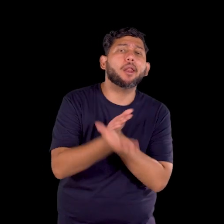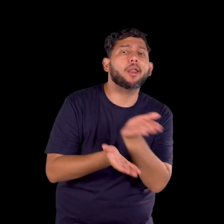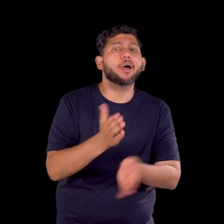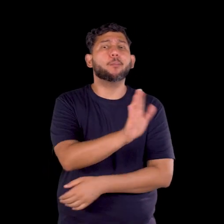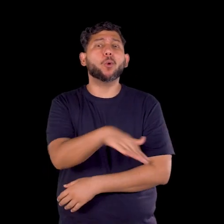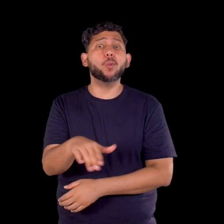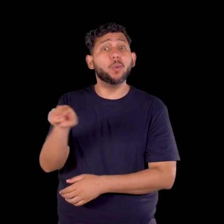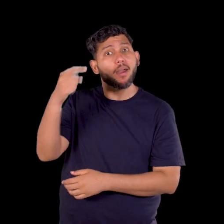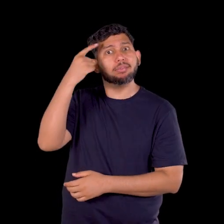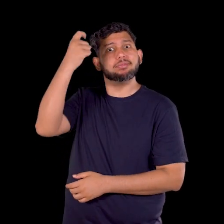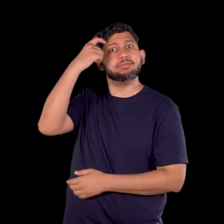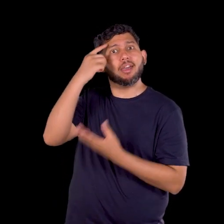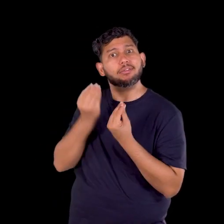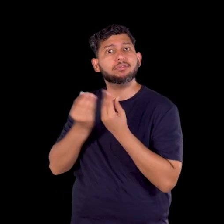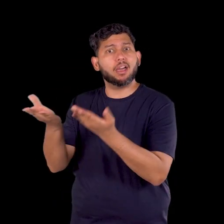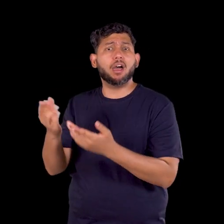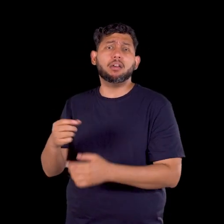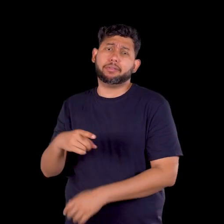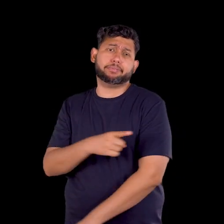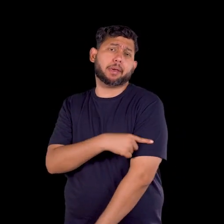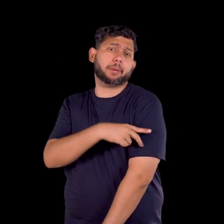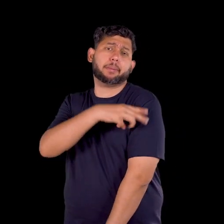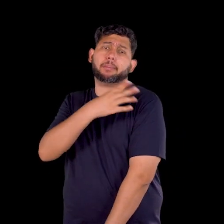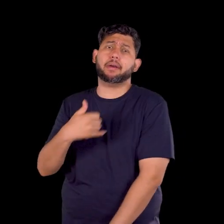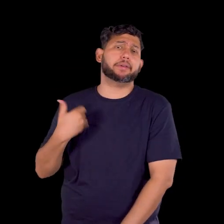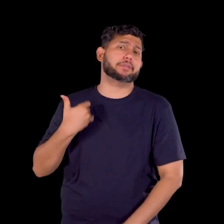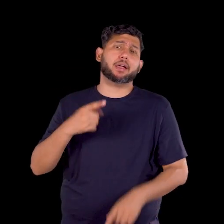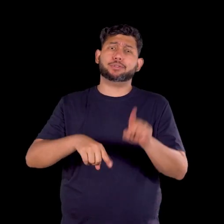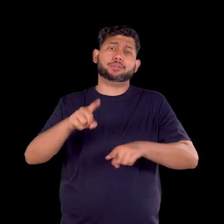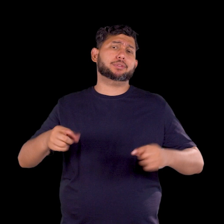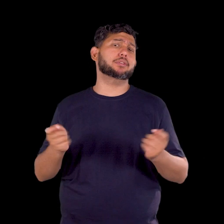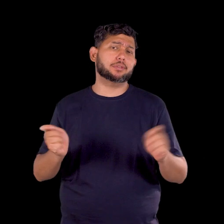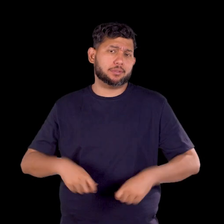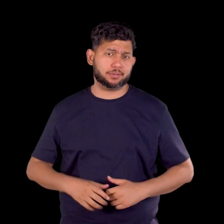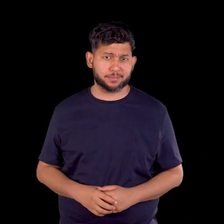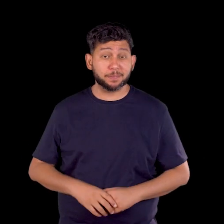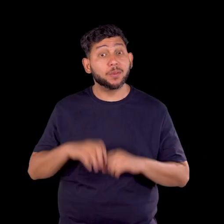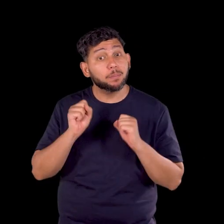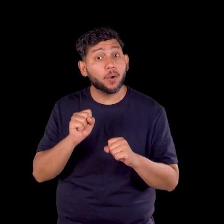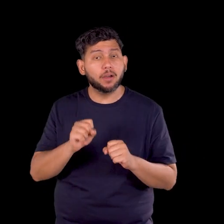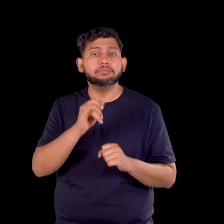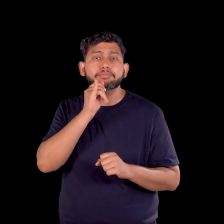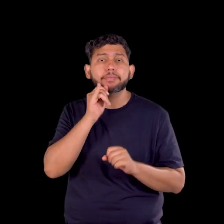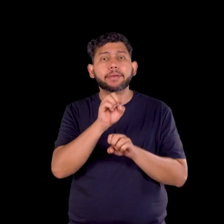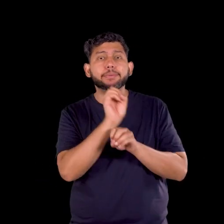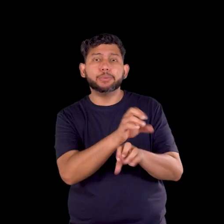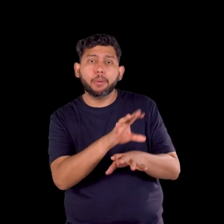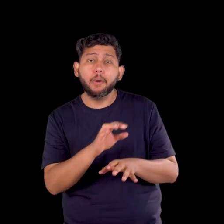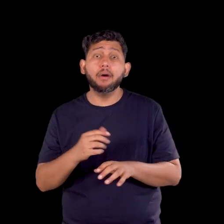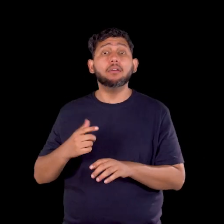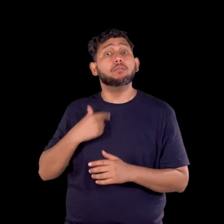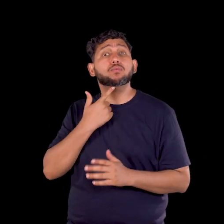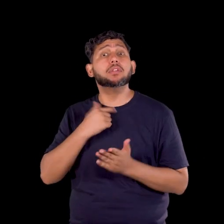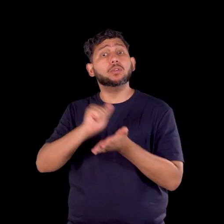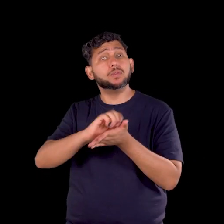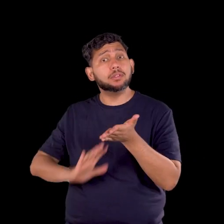seus alunos de diferentes faixas etárias. A ideia é a realização de atividades complementares diferenciadas,